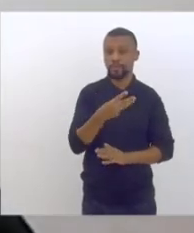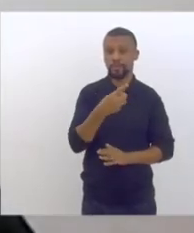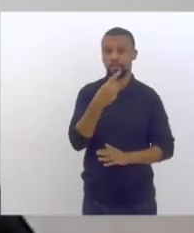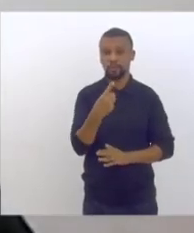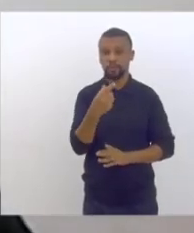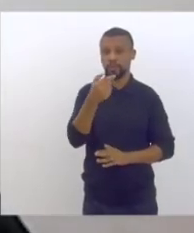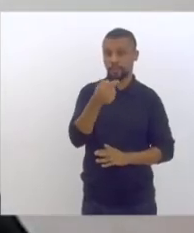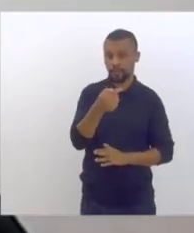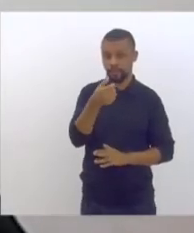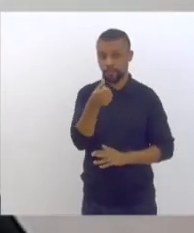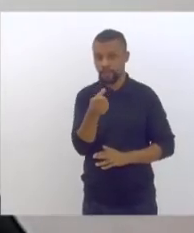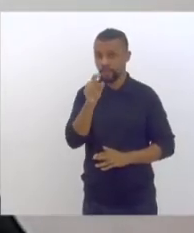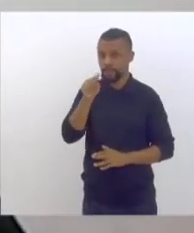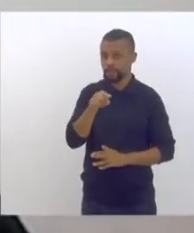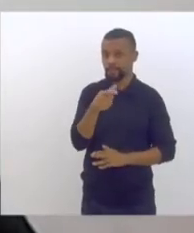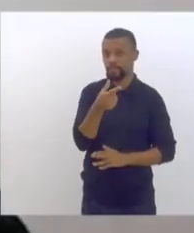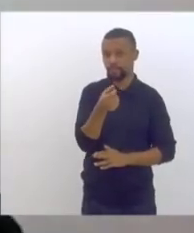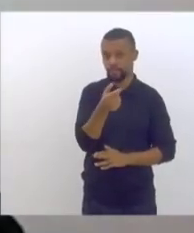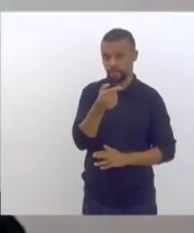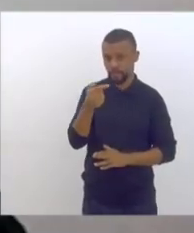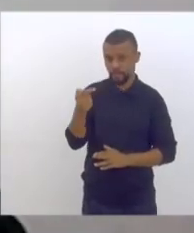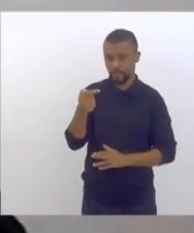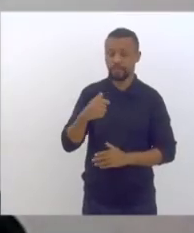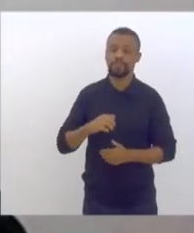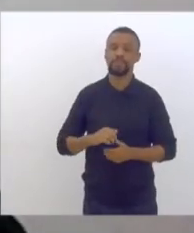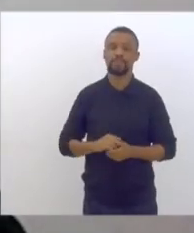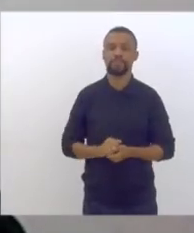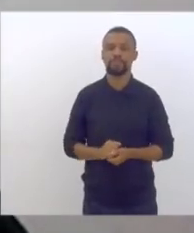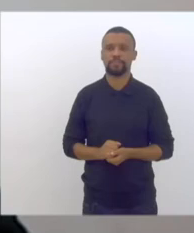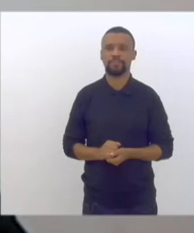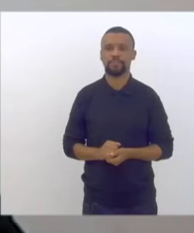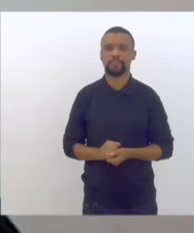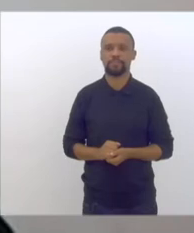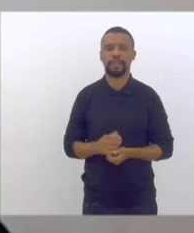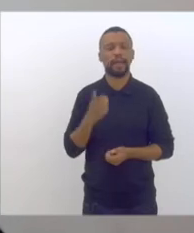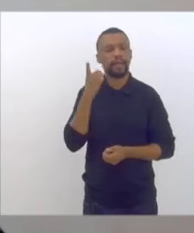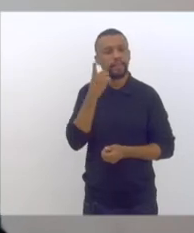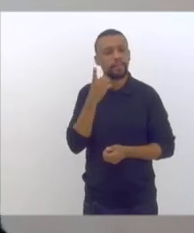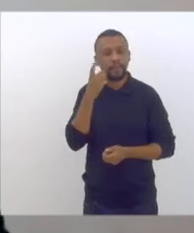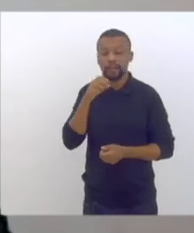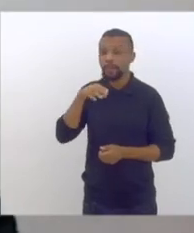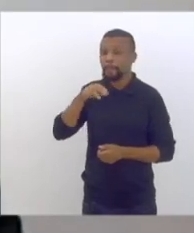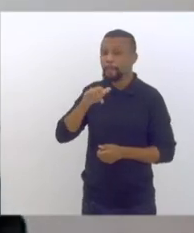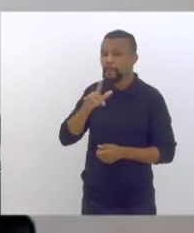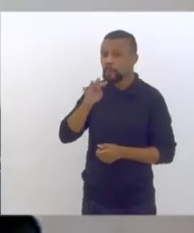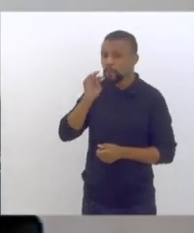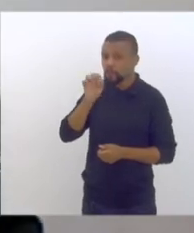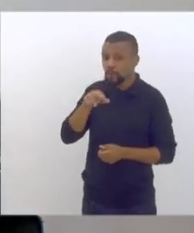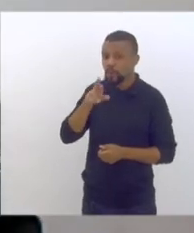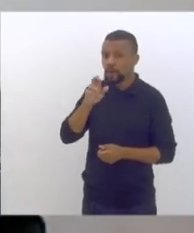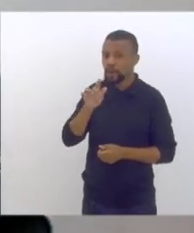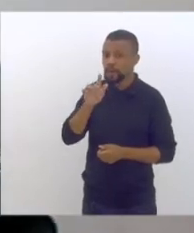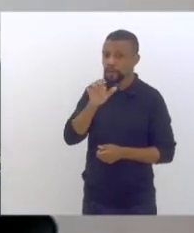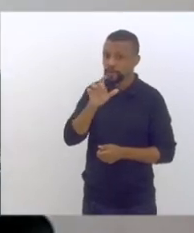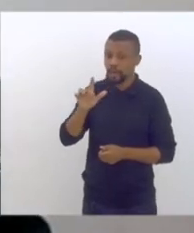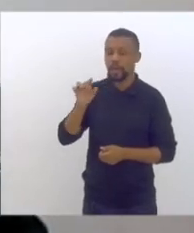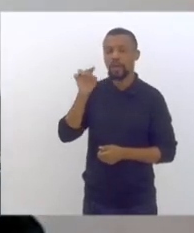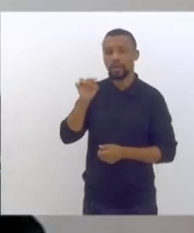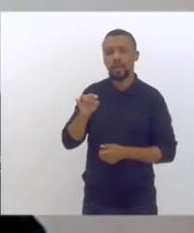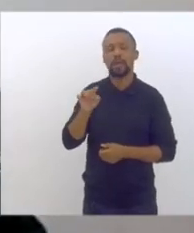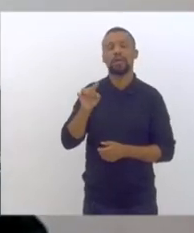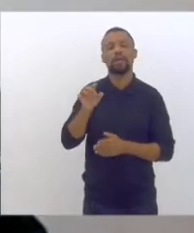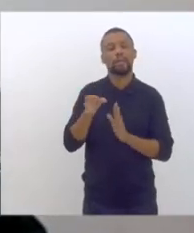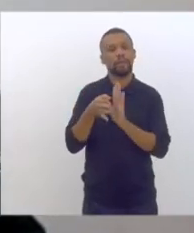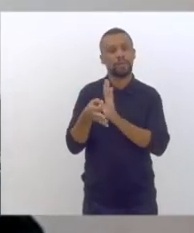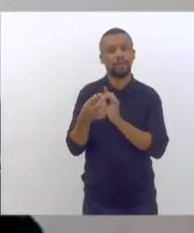3176 2017 o deputado Milton Rangel aparecer é pela constitucionalidade